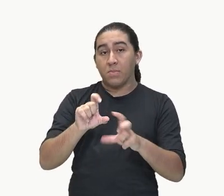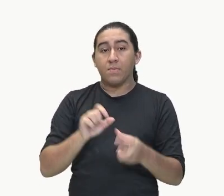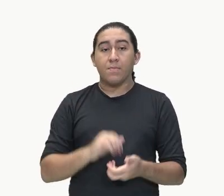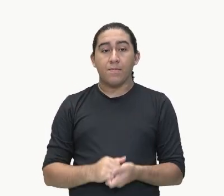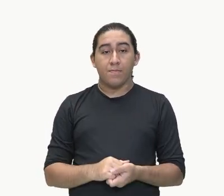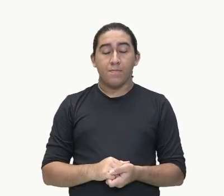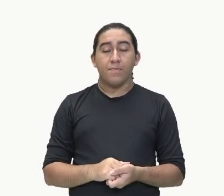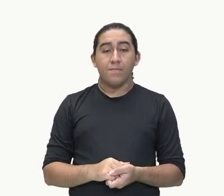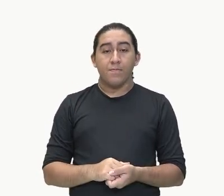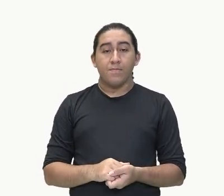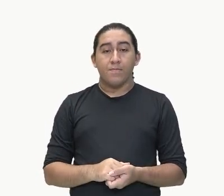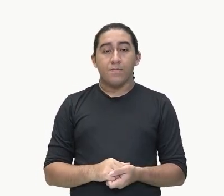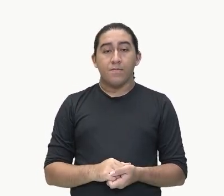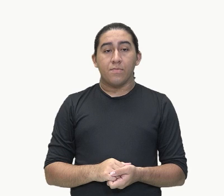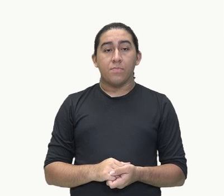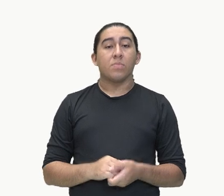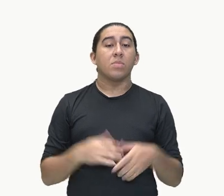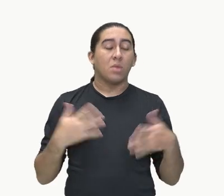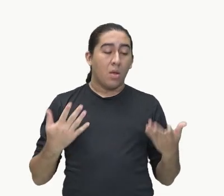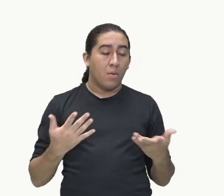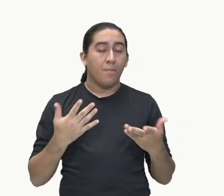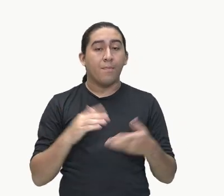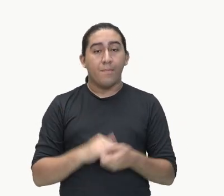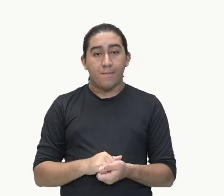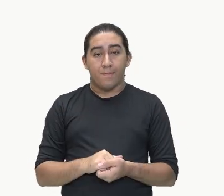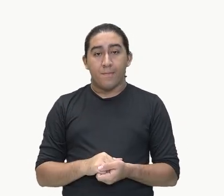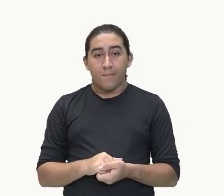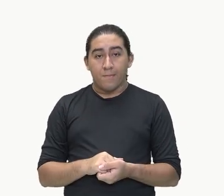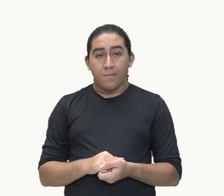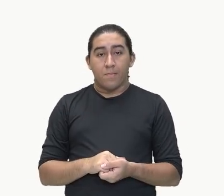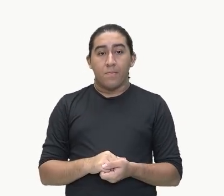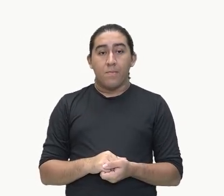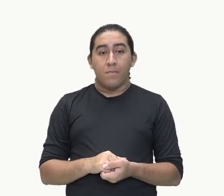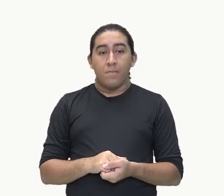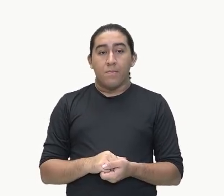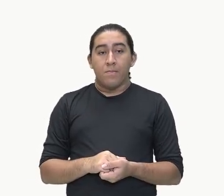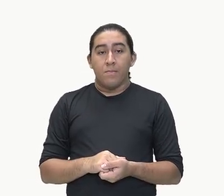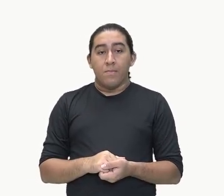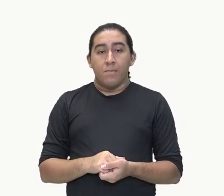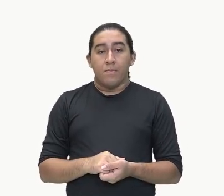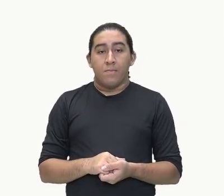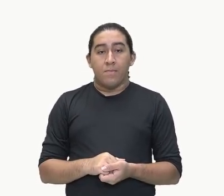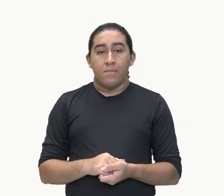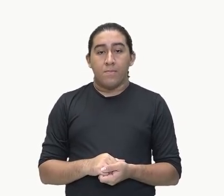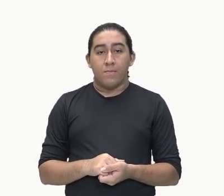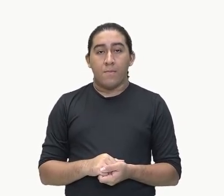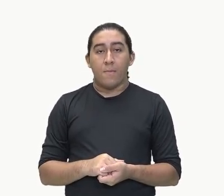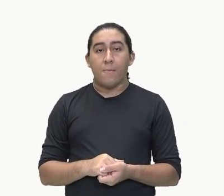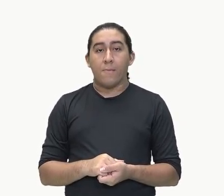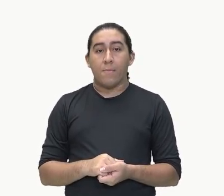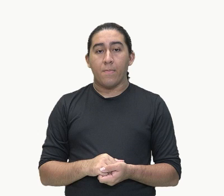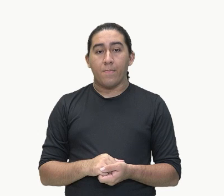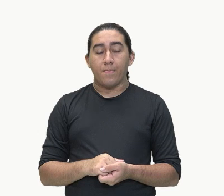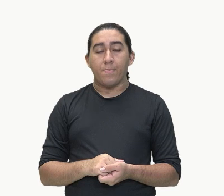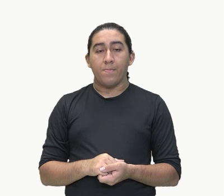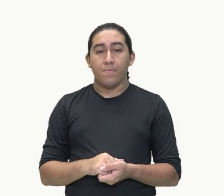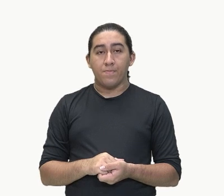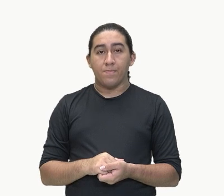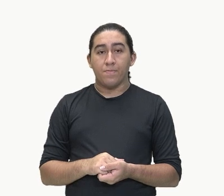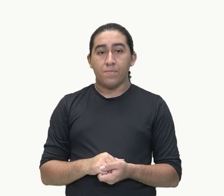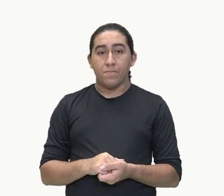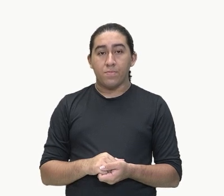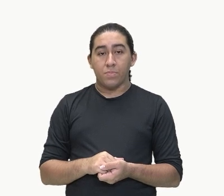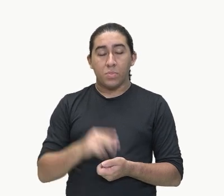é derivado, A palavra primitiva é aquela palavra principal,